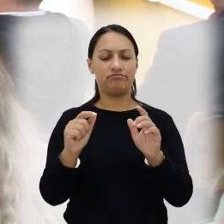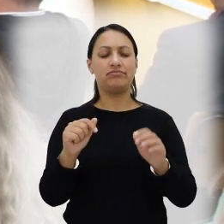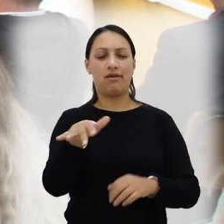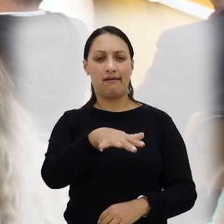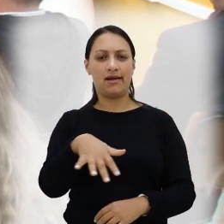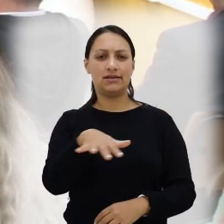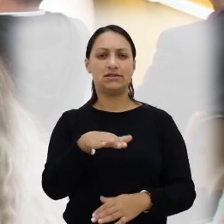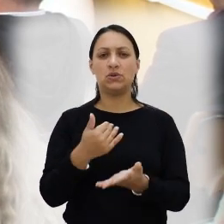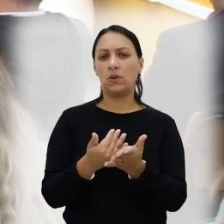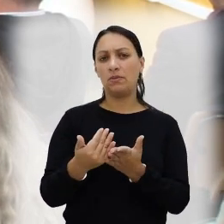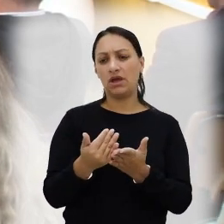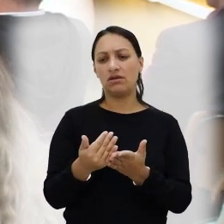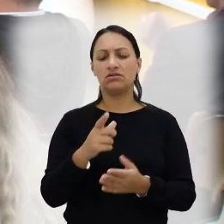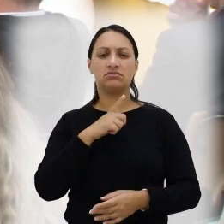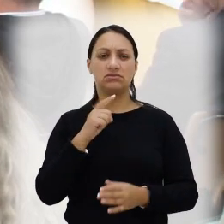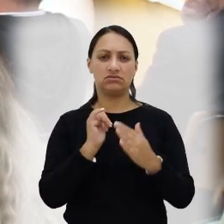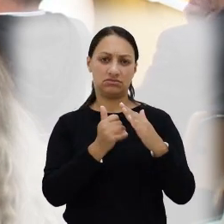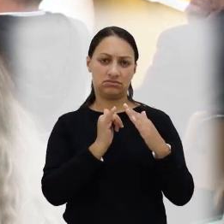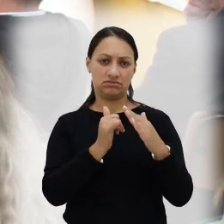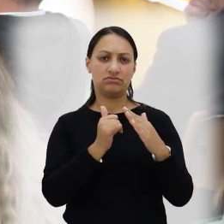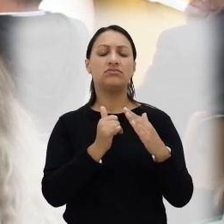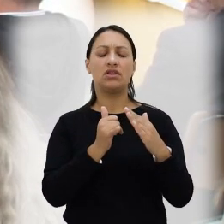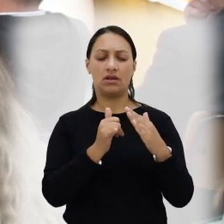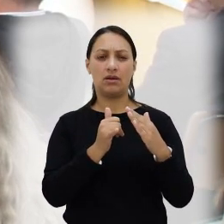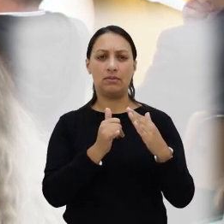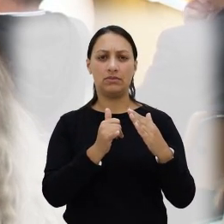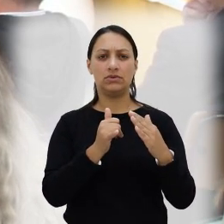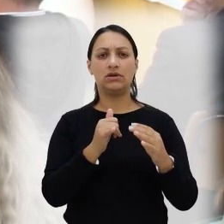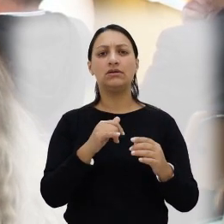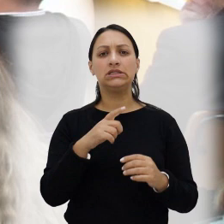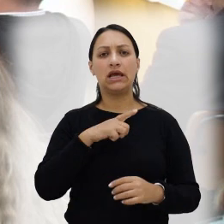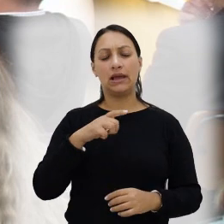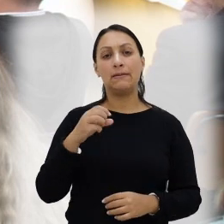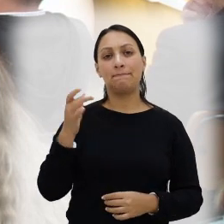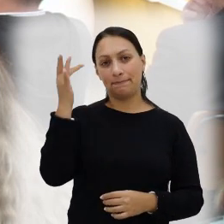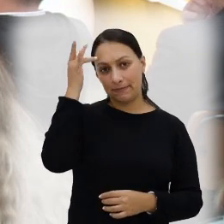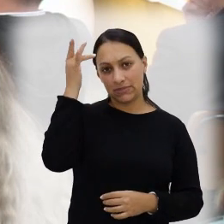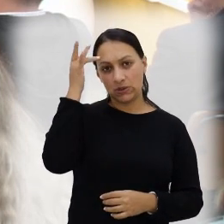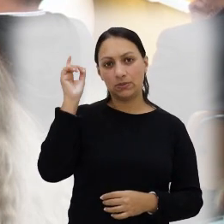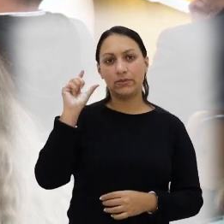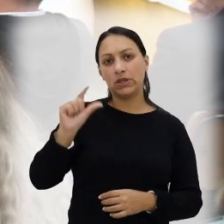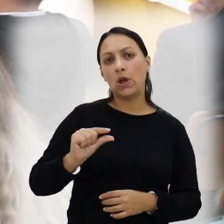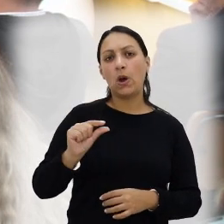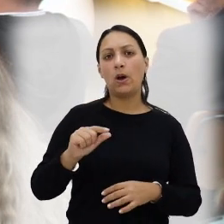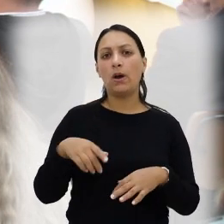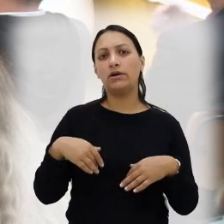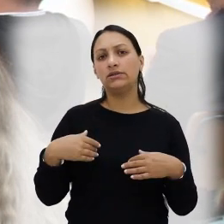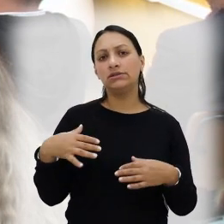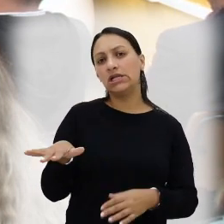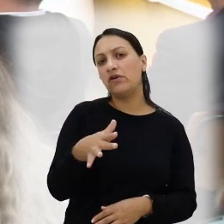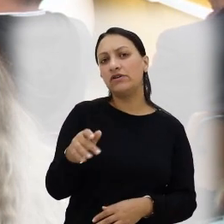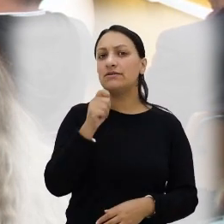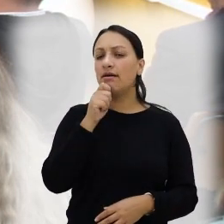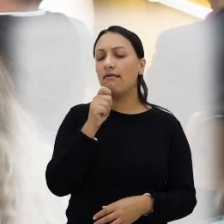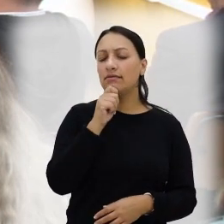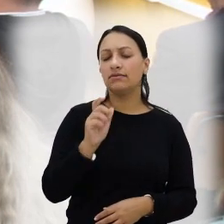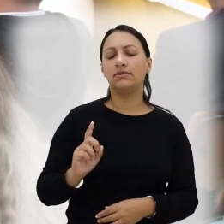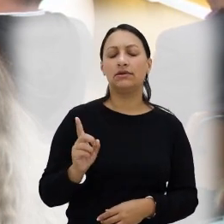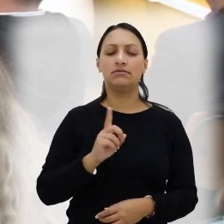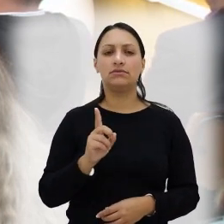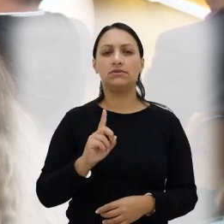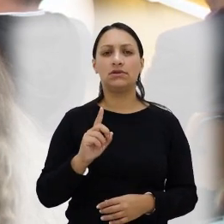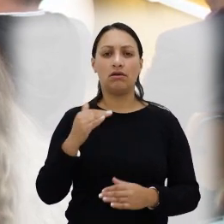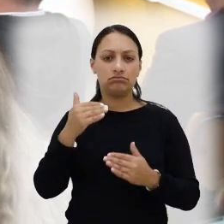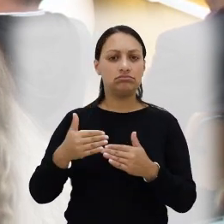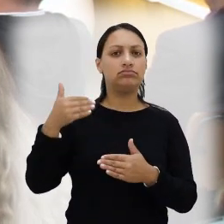ser que, inicialmente, né, eu tenha startups que elas tenham um grau de maturidade menor e elas não estejam ainda num estágio